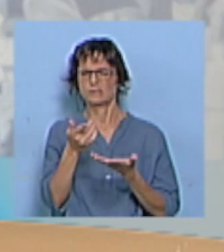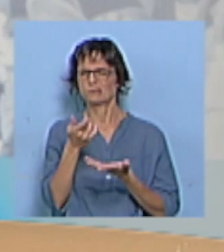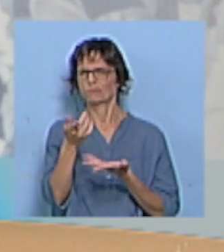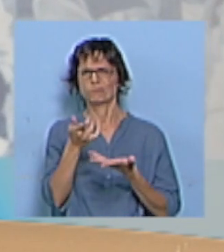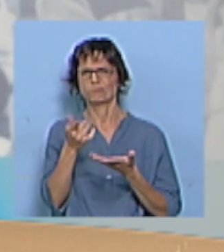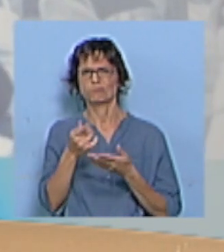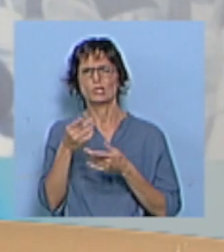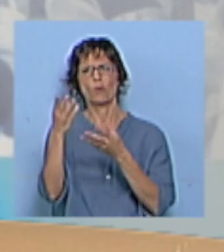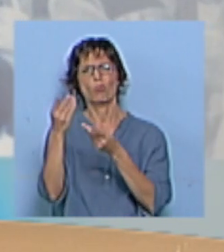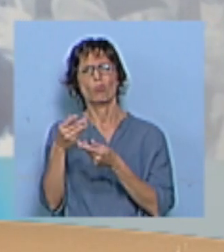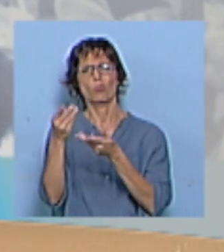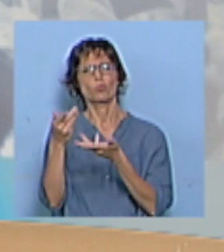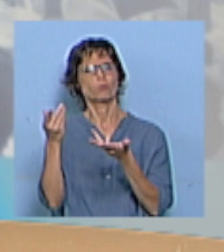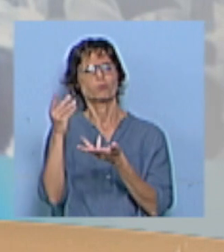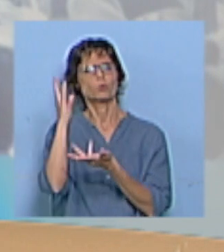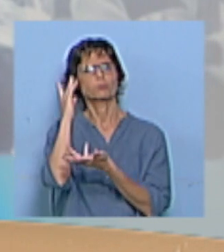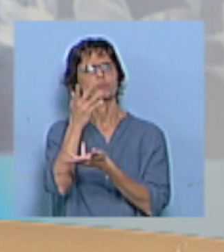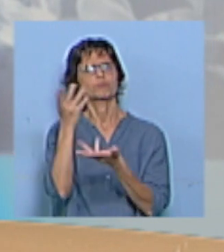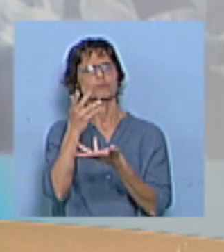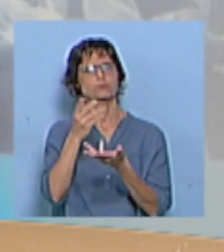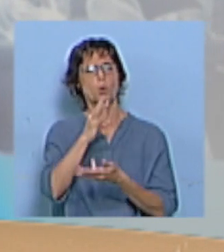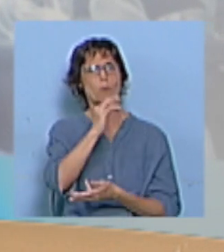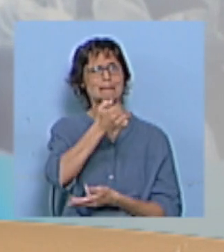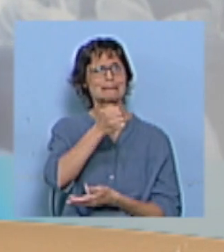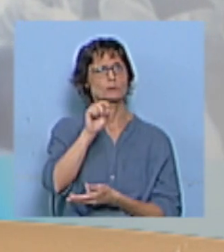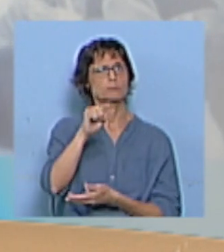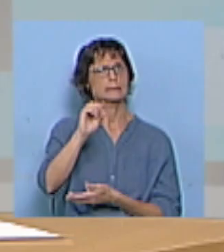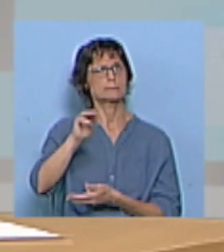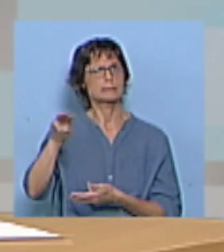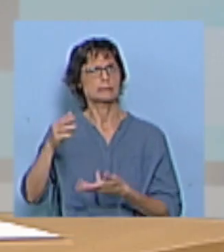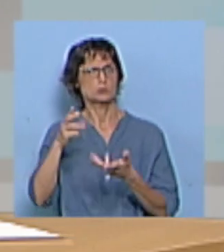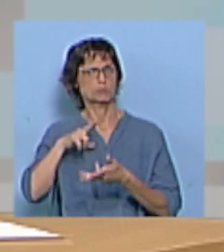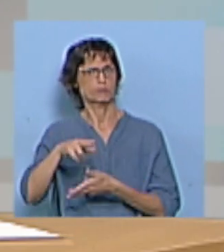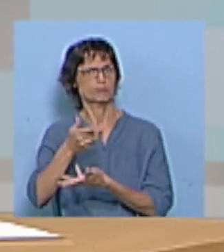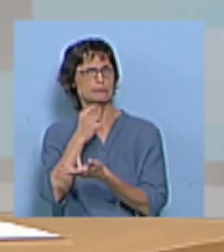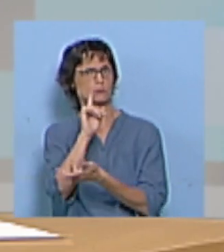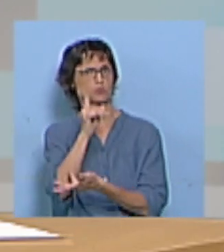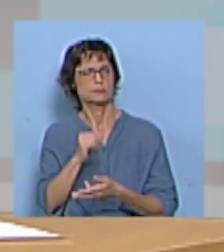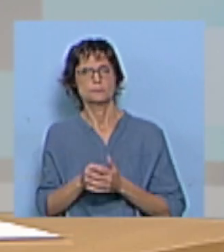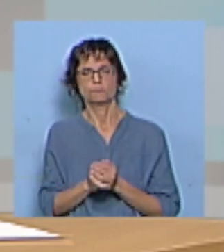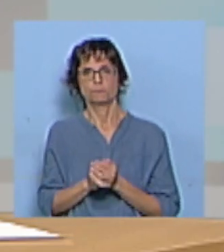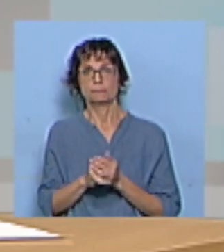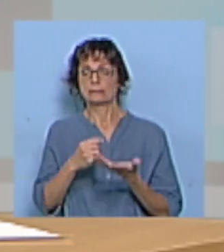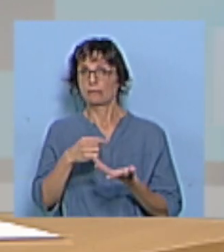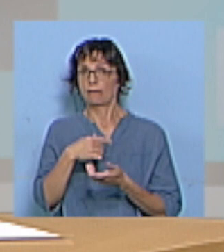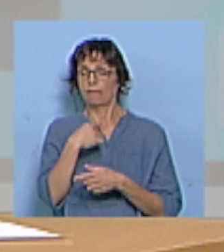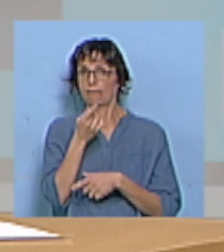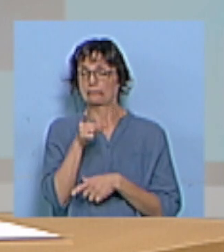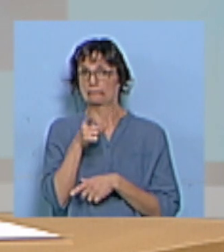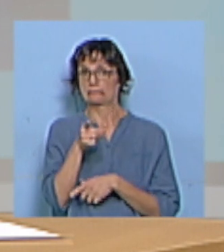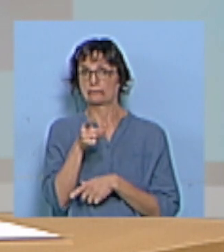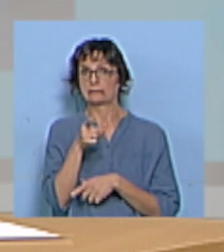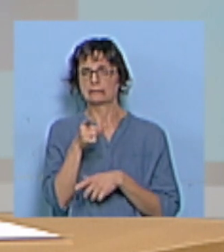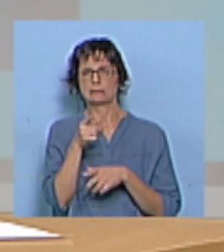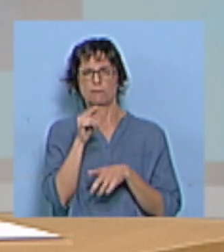estes números todos, 45 mil milhões para Portugal? Olhem, dizer que nós vamos ter que fazer qualquer coisa como